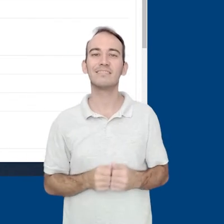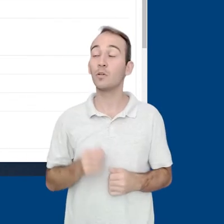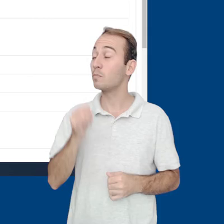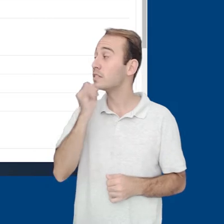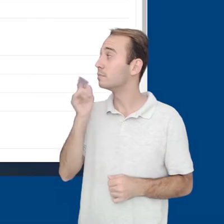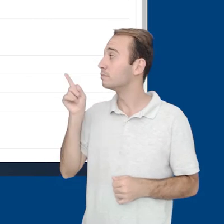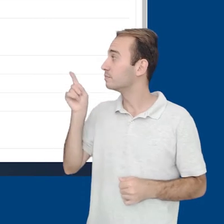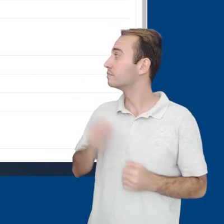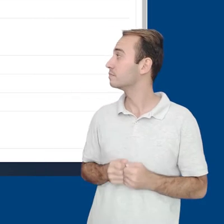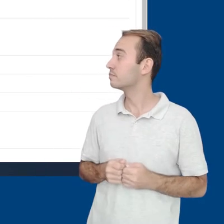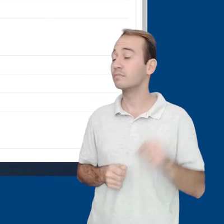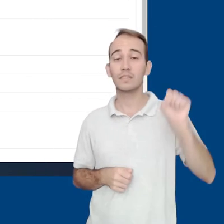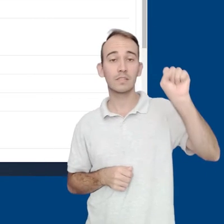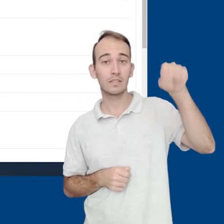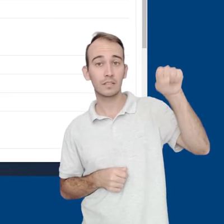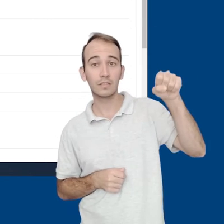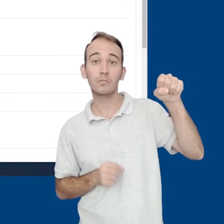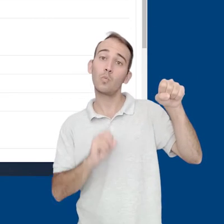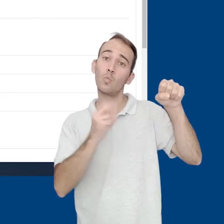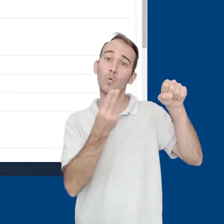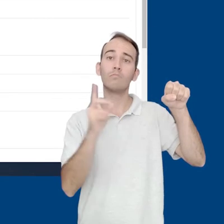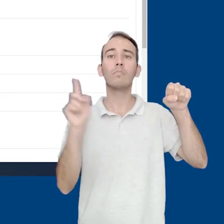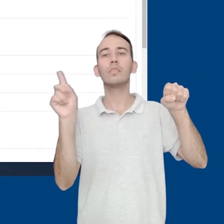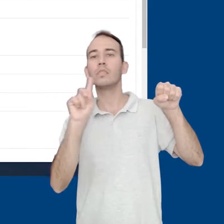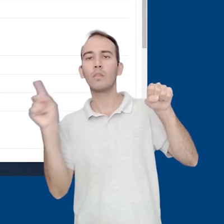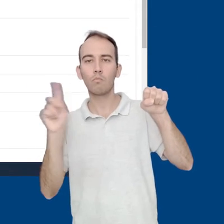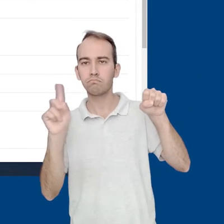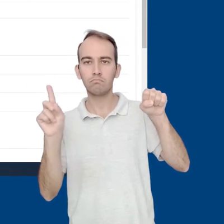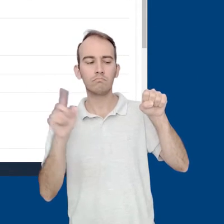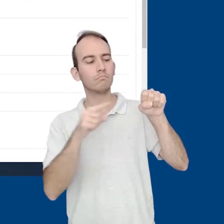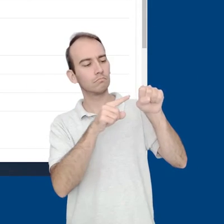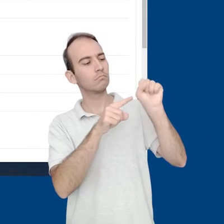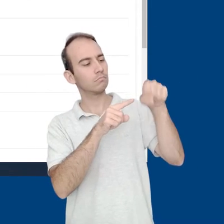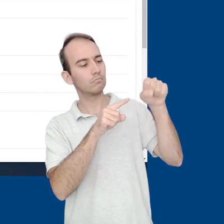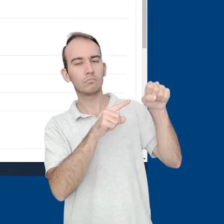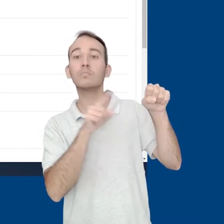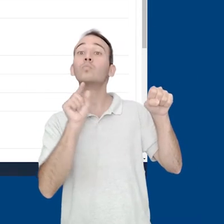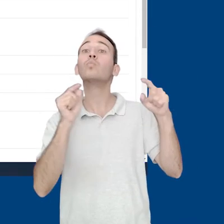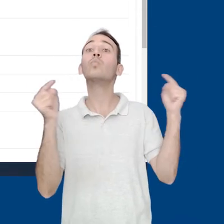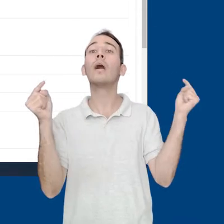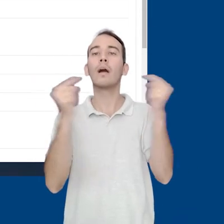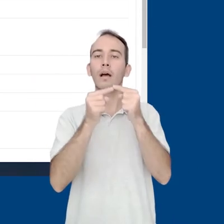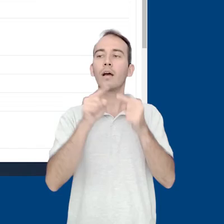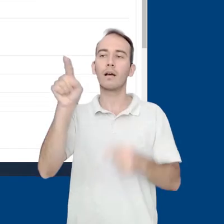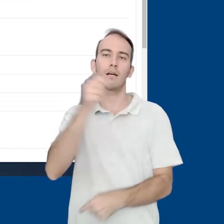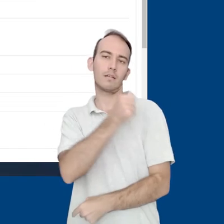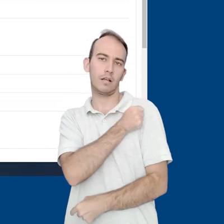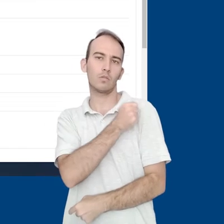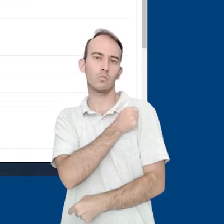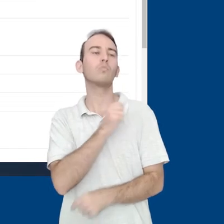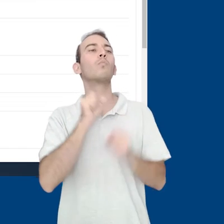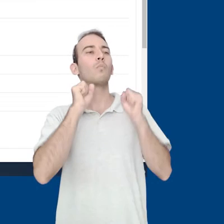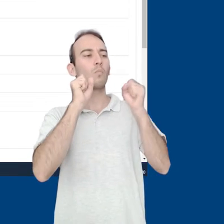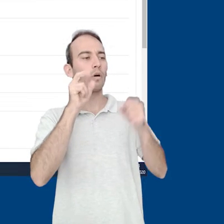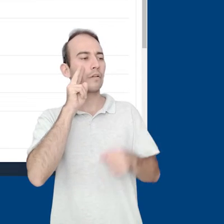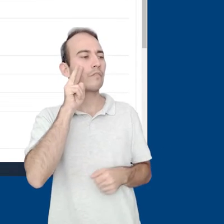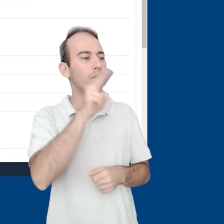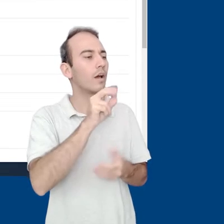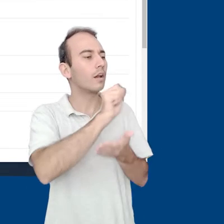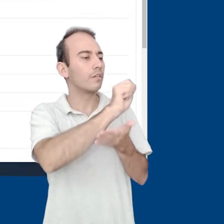aqui está marcado como sim, essa opção passa a ser disponível nos recursos